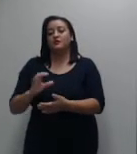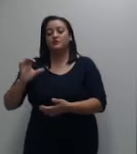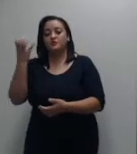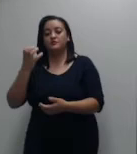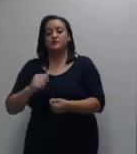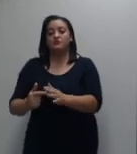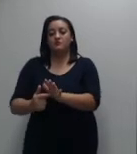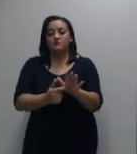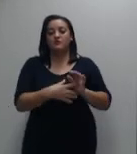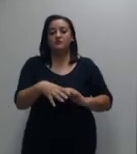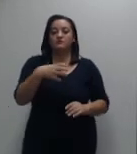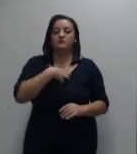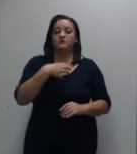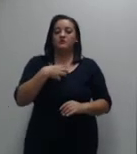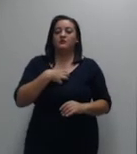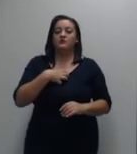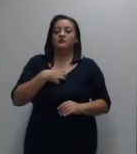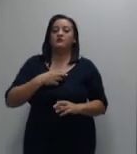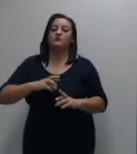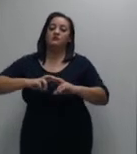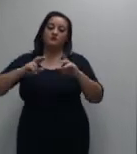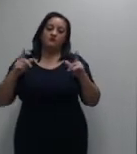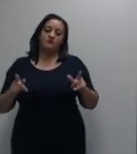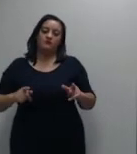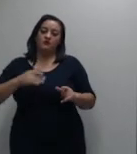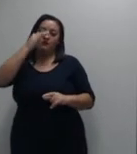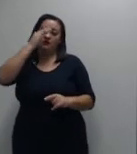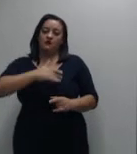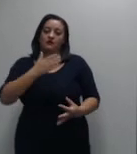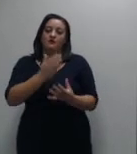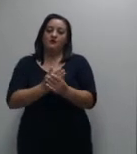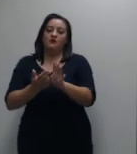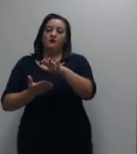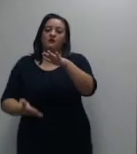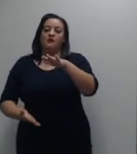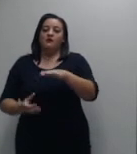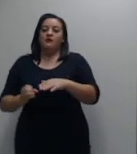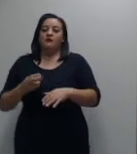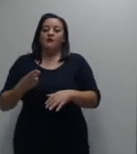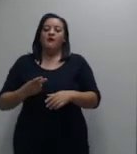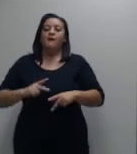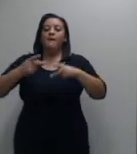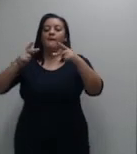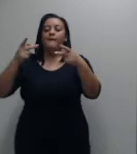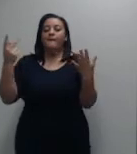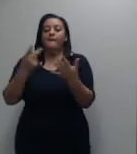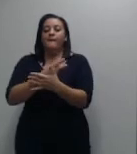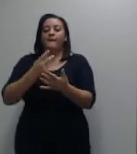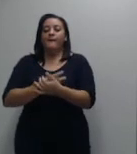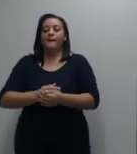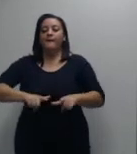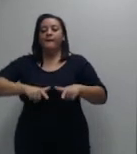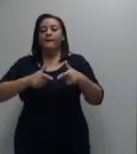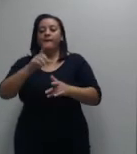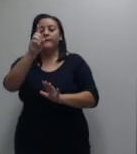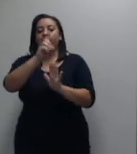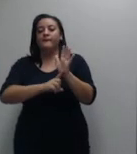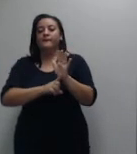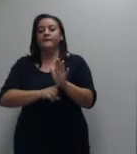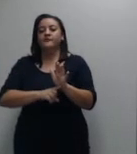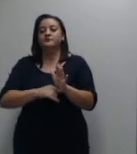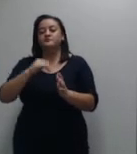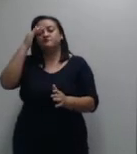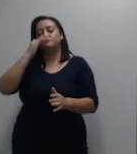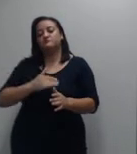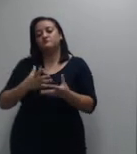manifestando de modo dissonante das provas dos Autos o valor Ando erroneamente a luz do direito os factos considerados